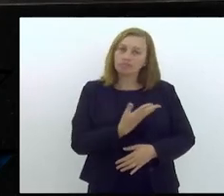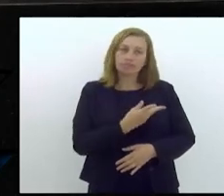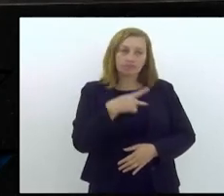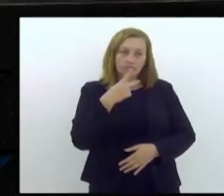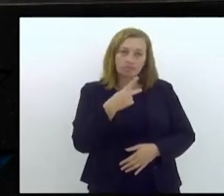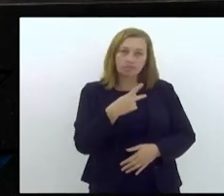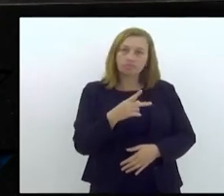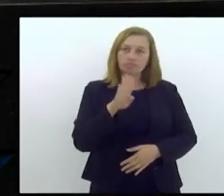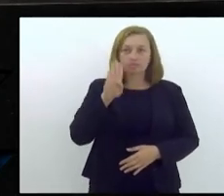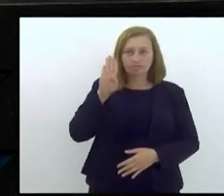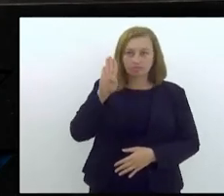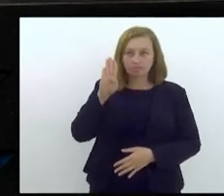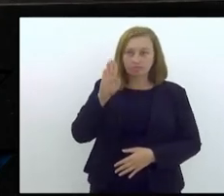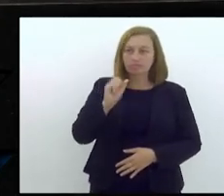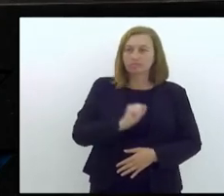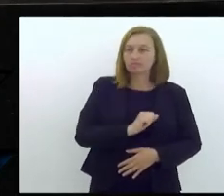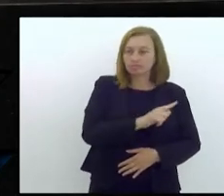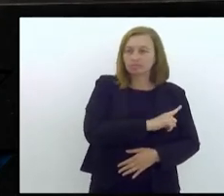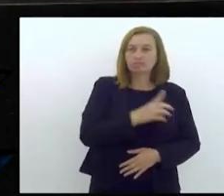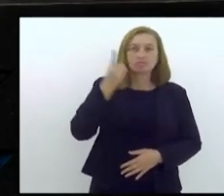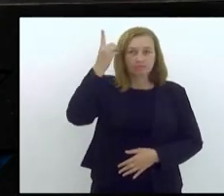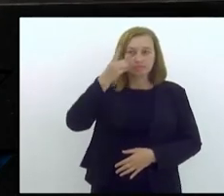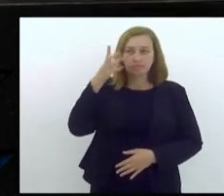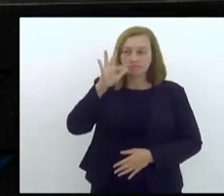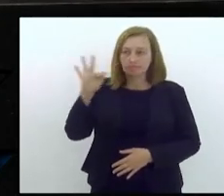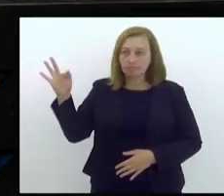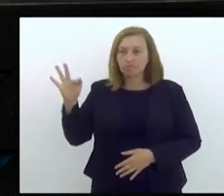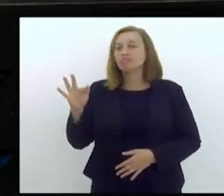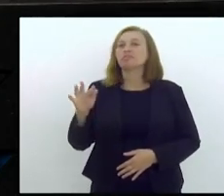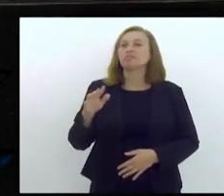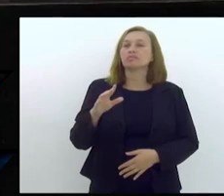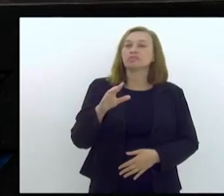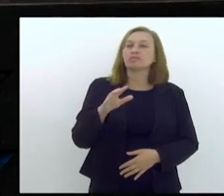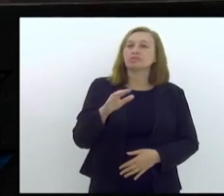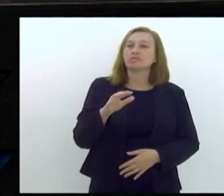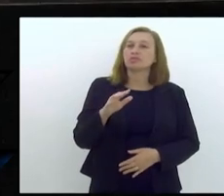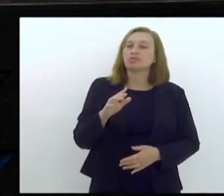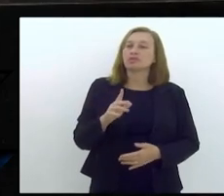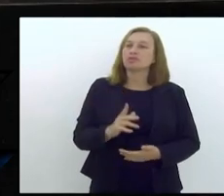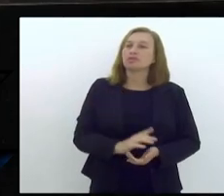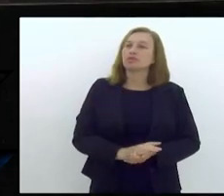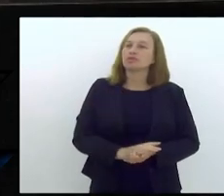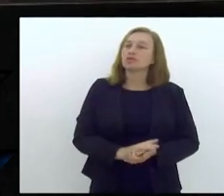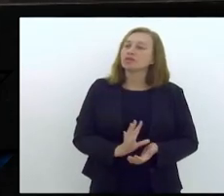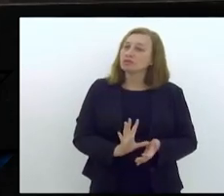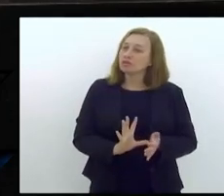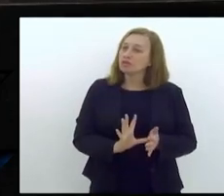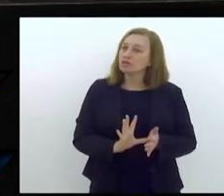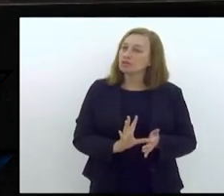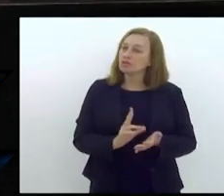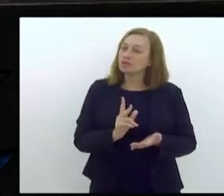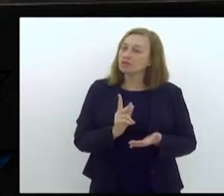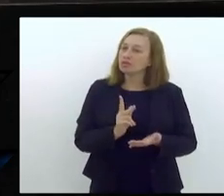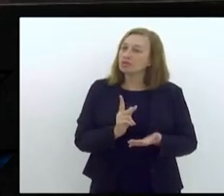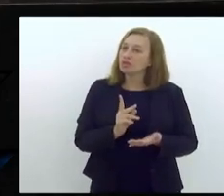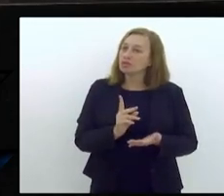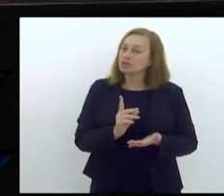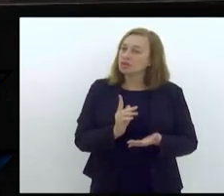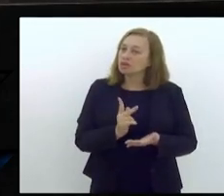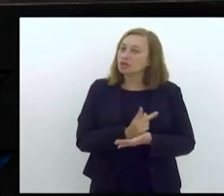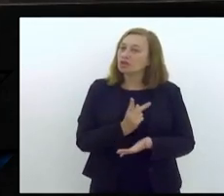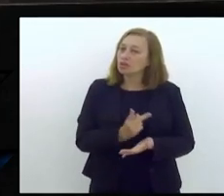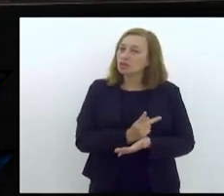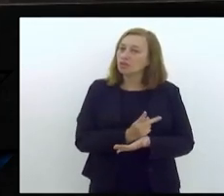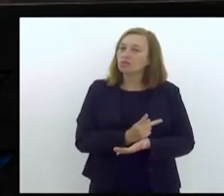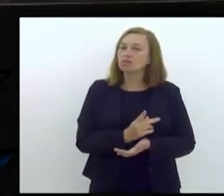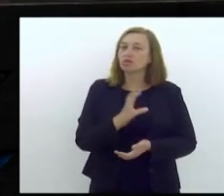Gonçalo que é deputado federal que flaudou inclusive as cotas para o